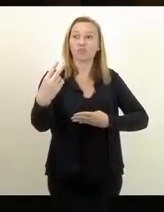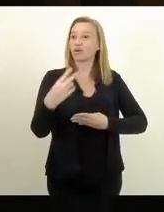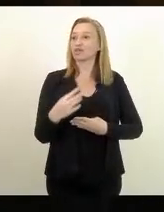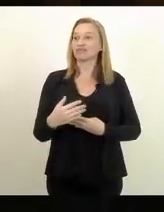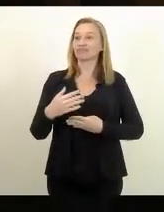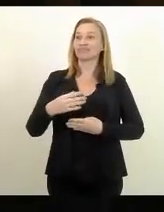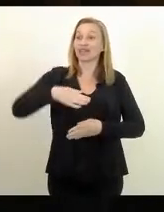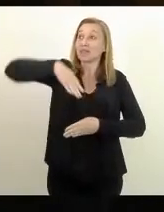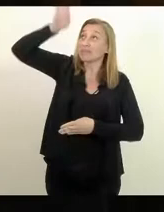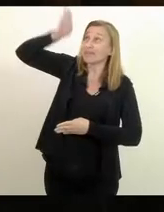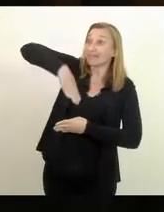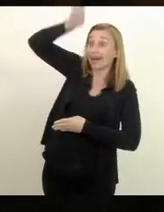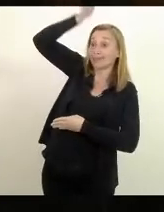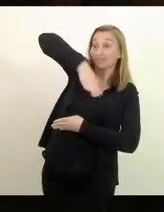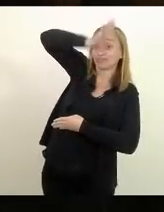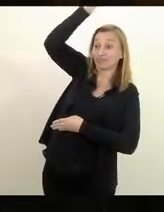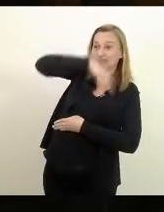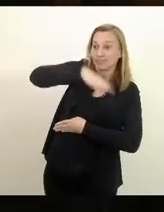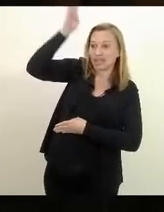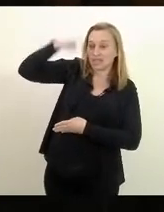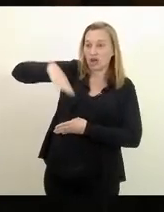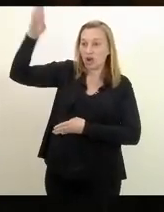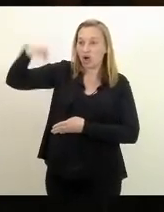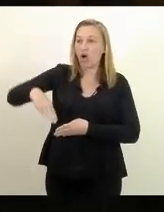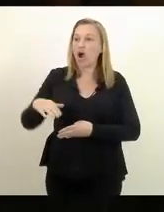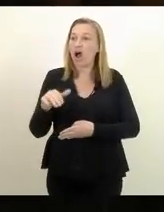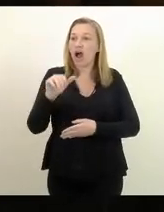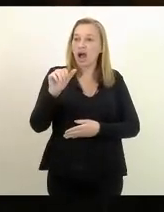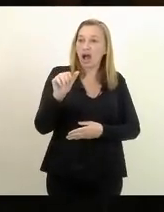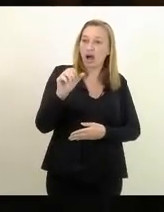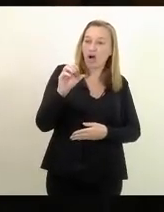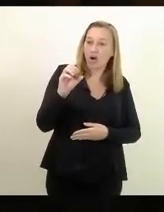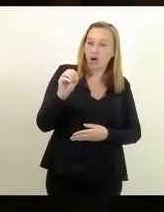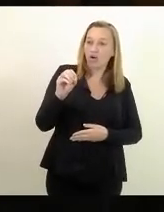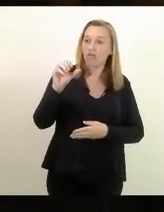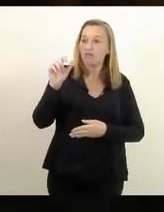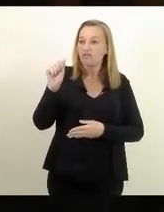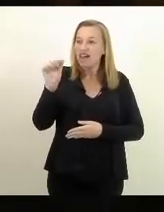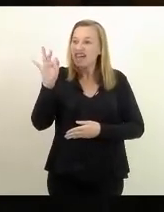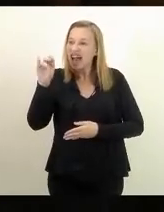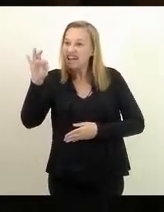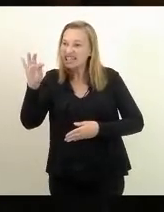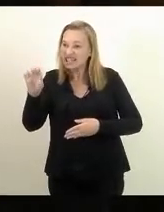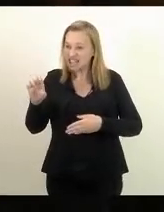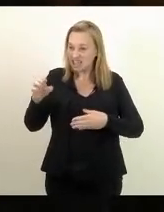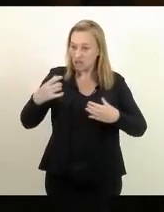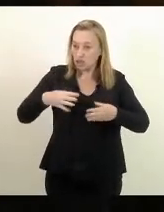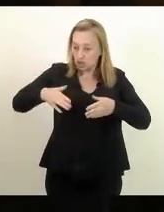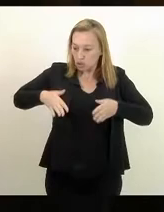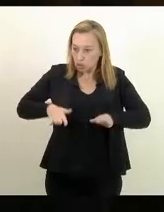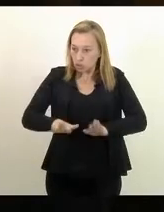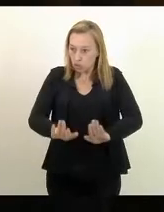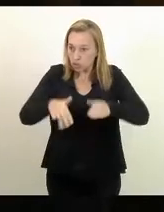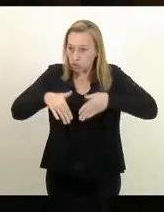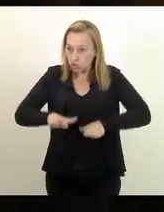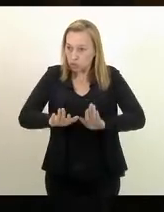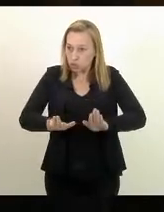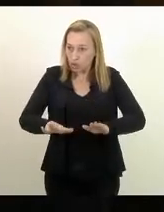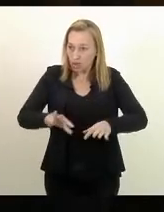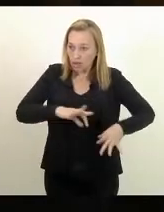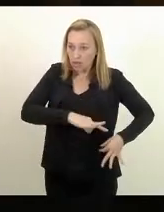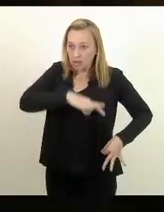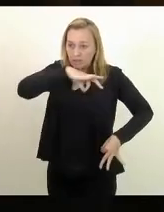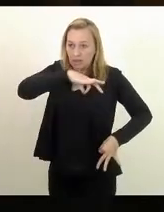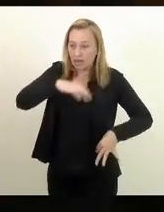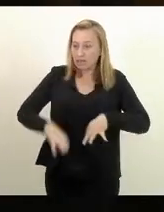os alfaiates são proibidos de costurar para elas e muito menos tirar as medidas elas